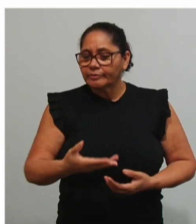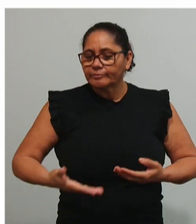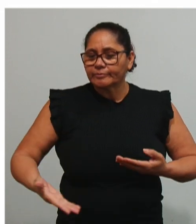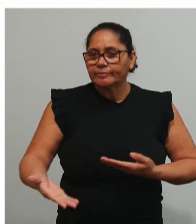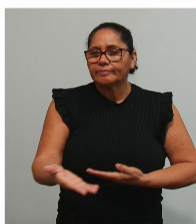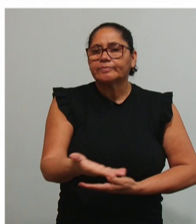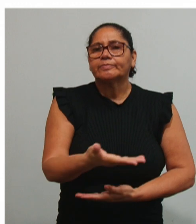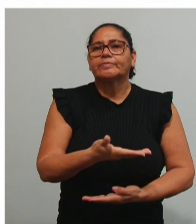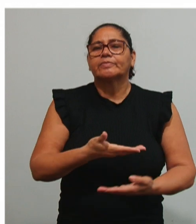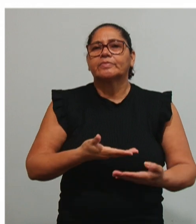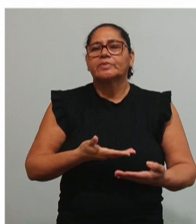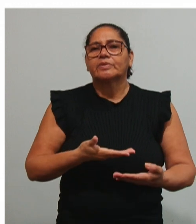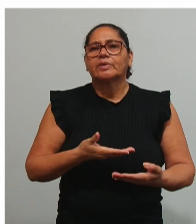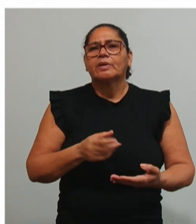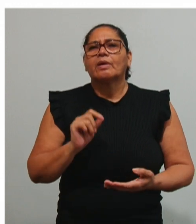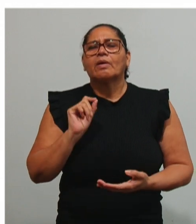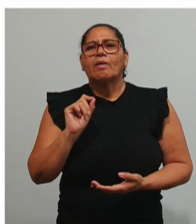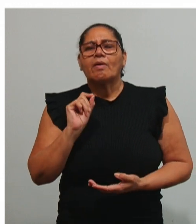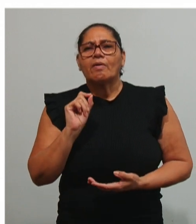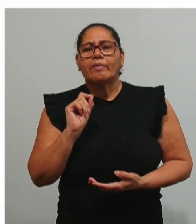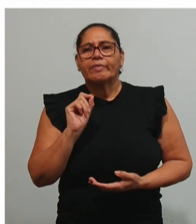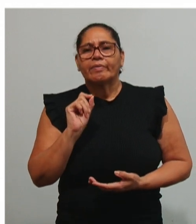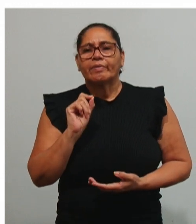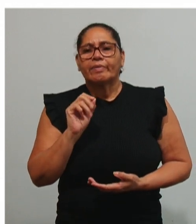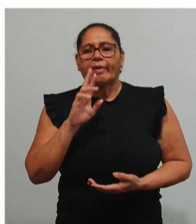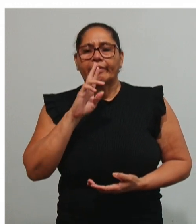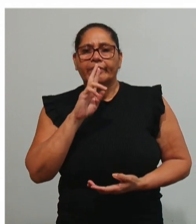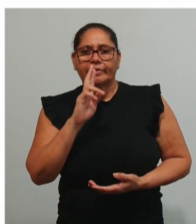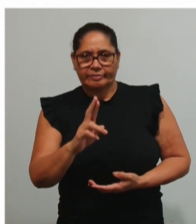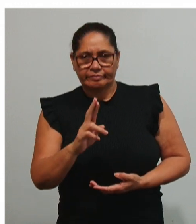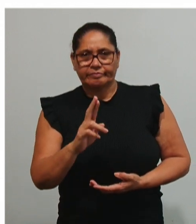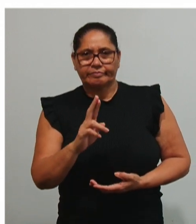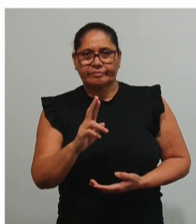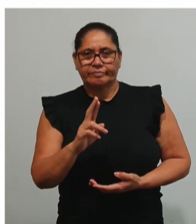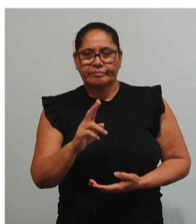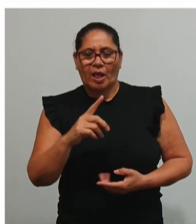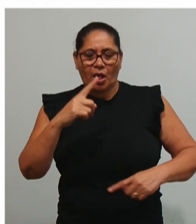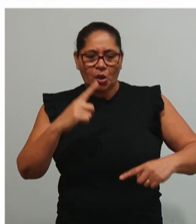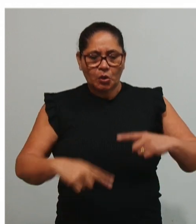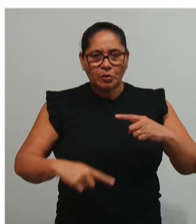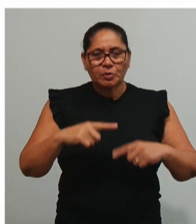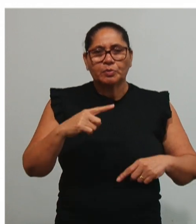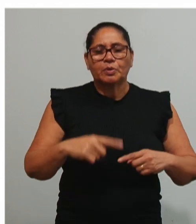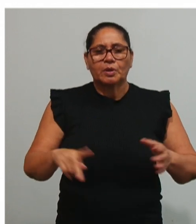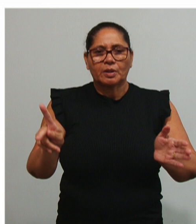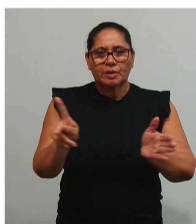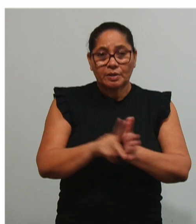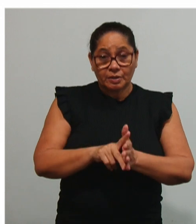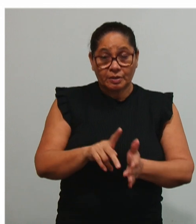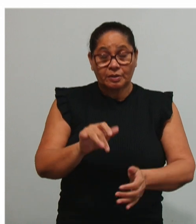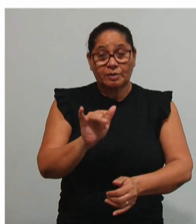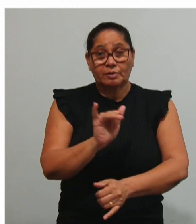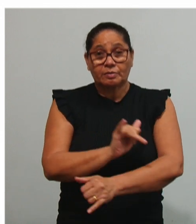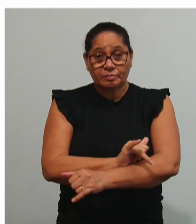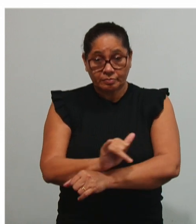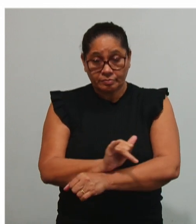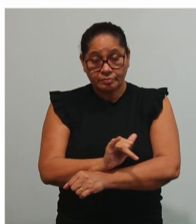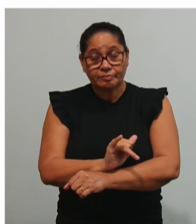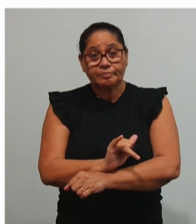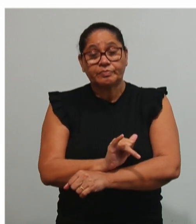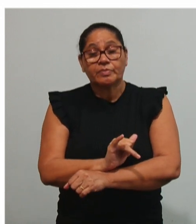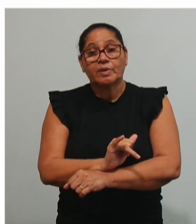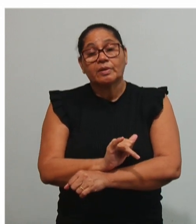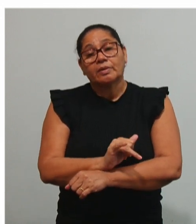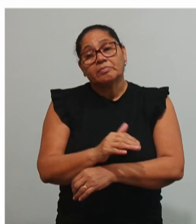articulado. O que é esse resultado articulado, né? É o produto da própria estratégia, né? Afinal,